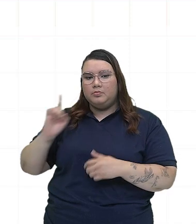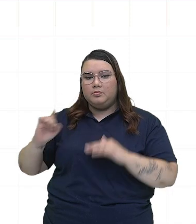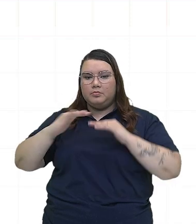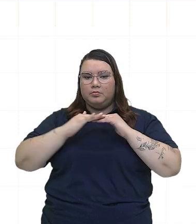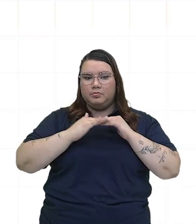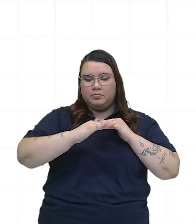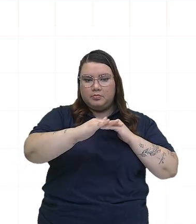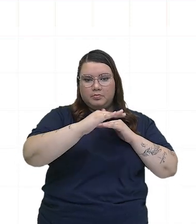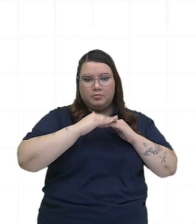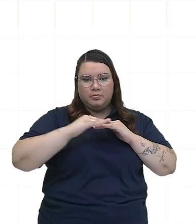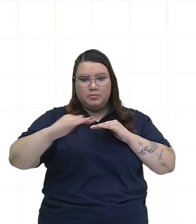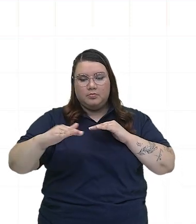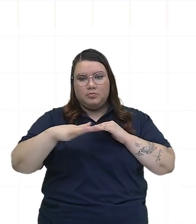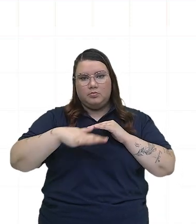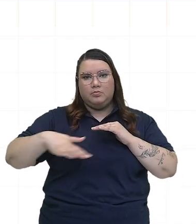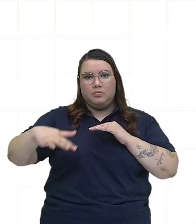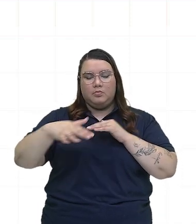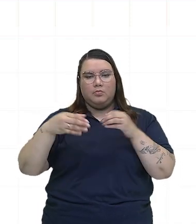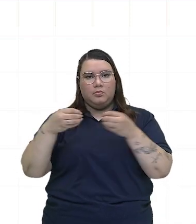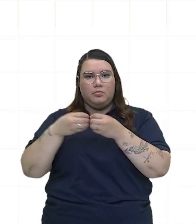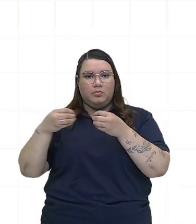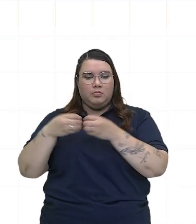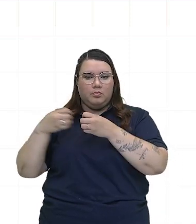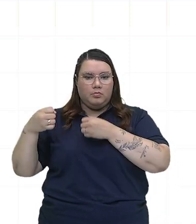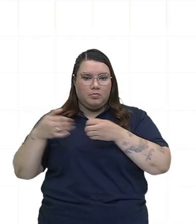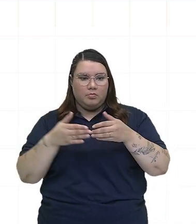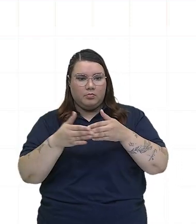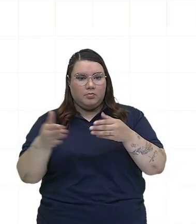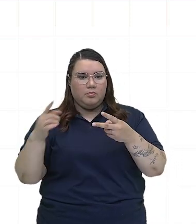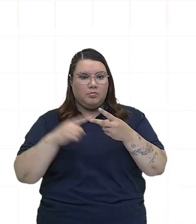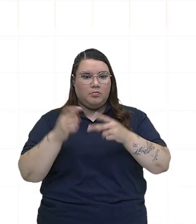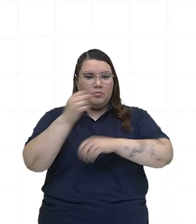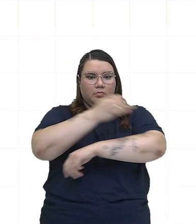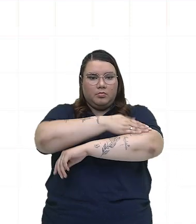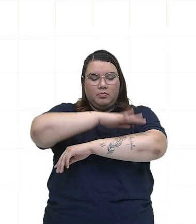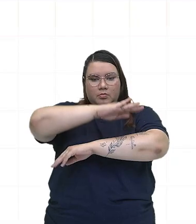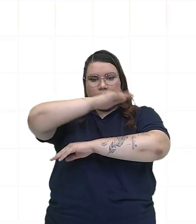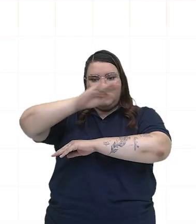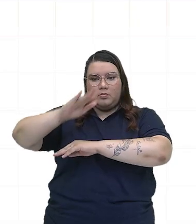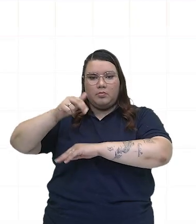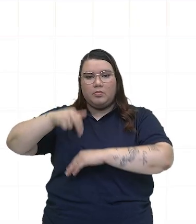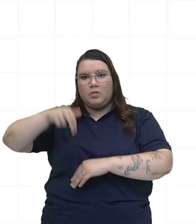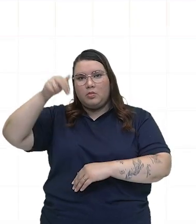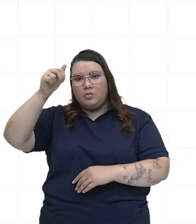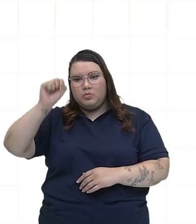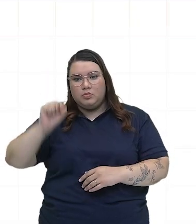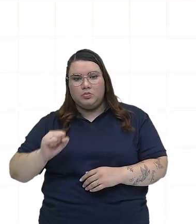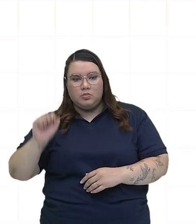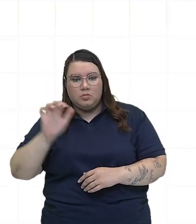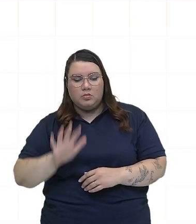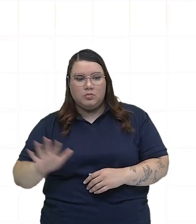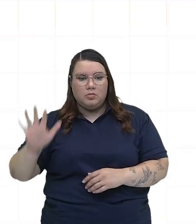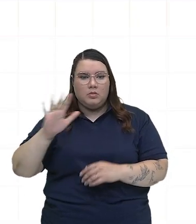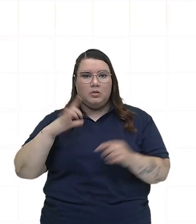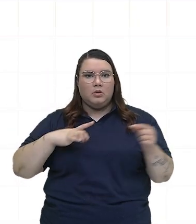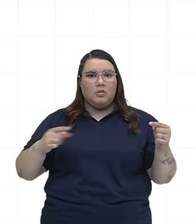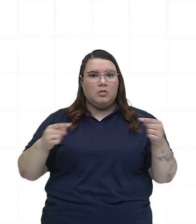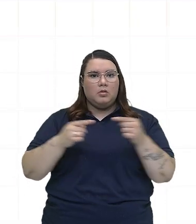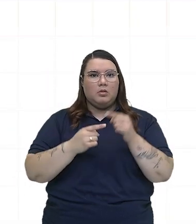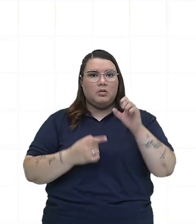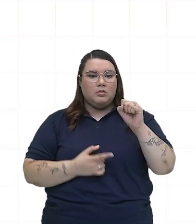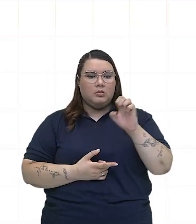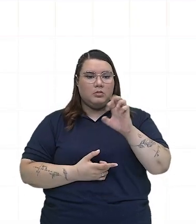as planícies, que estão ao centro da região, os planaltos, que estão ao centro, ao norte e ao sul da região, e